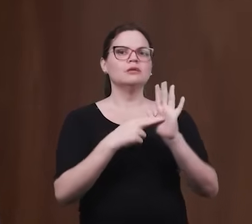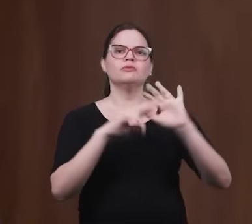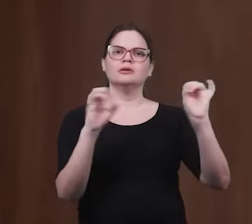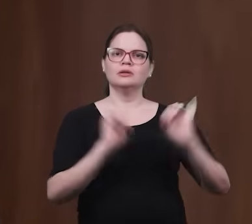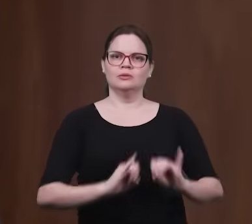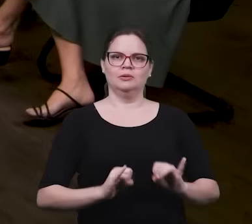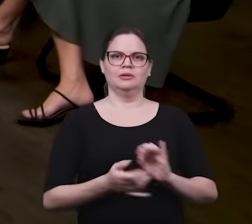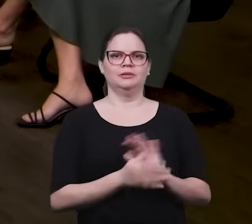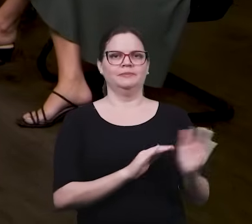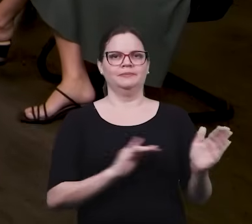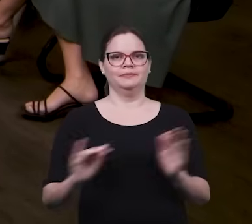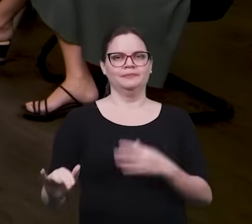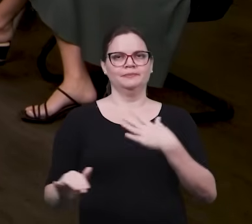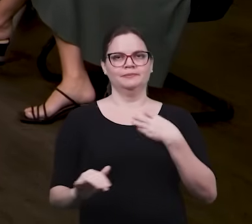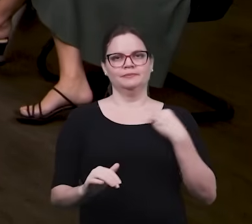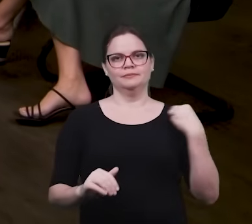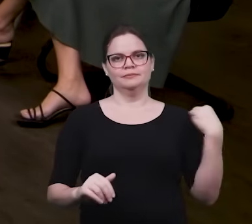idolatria.